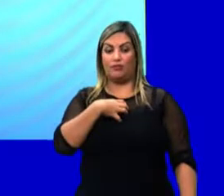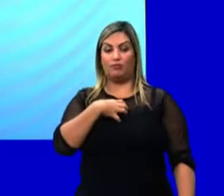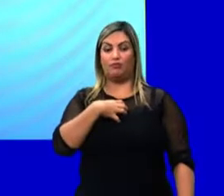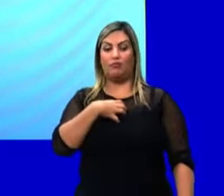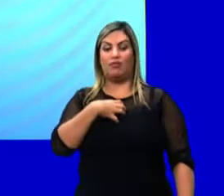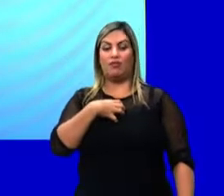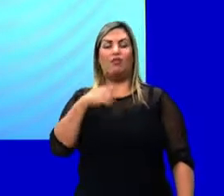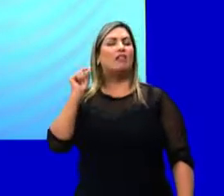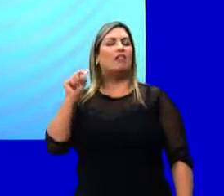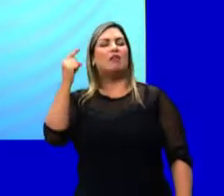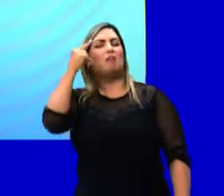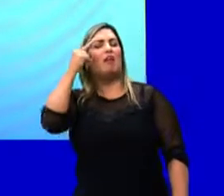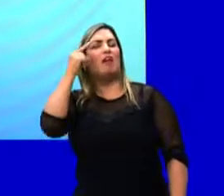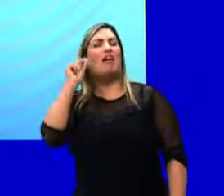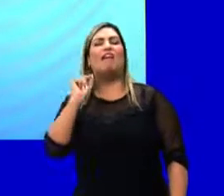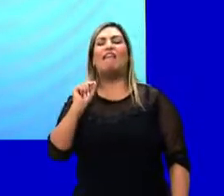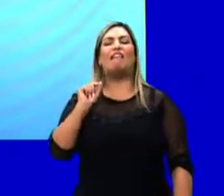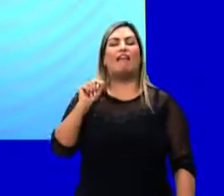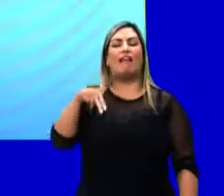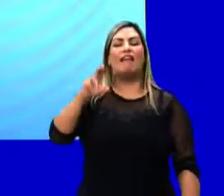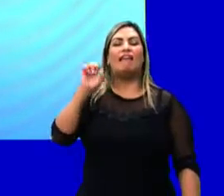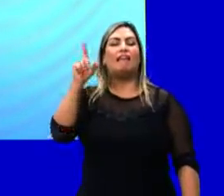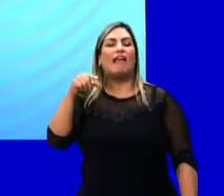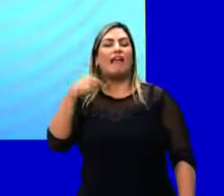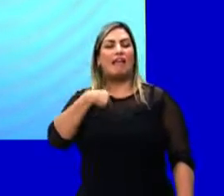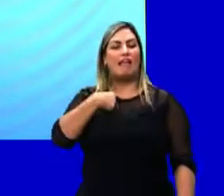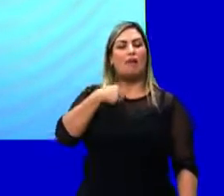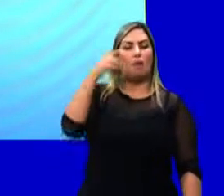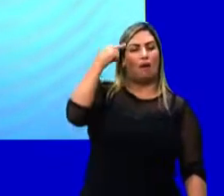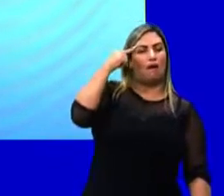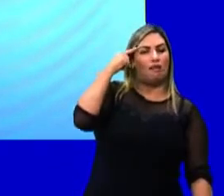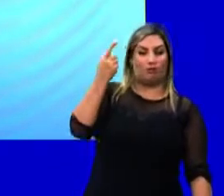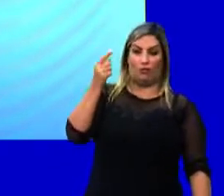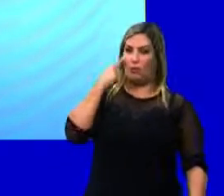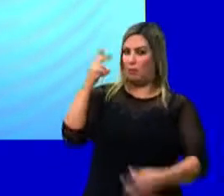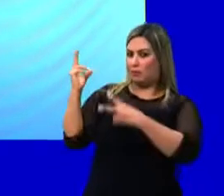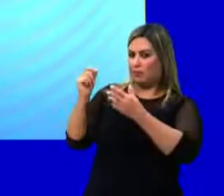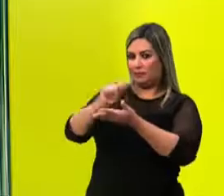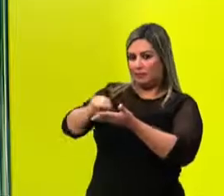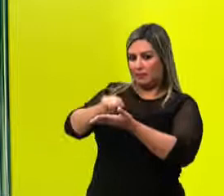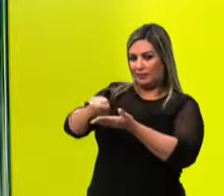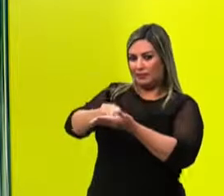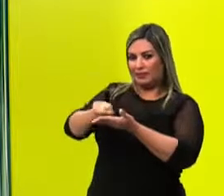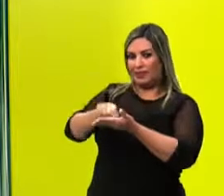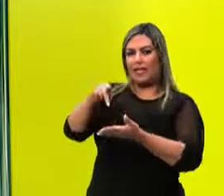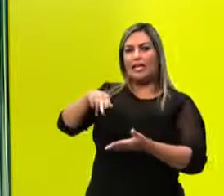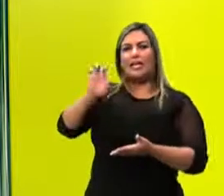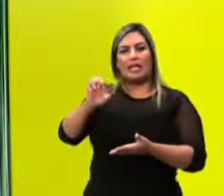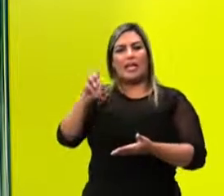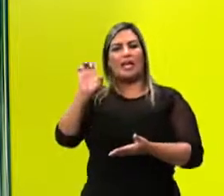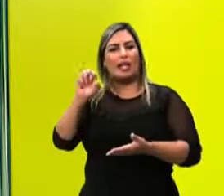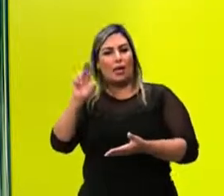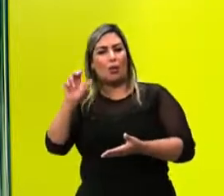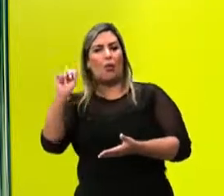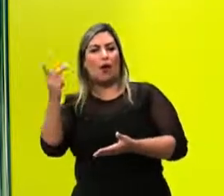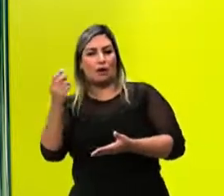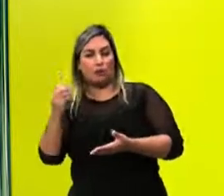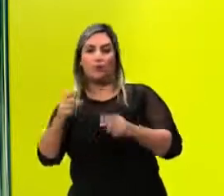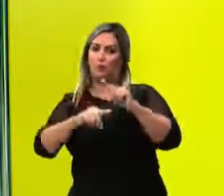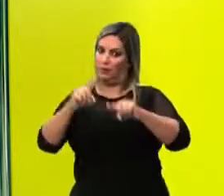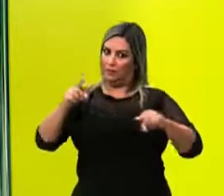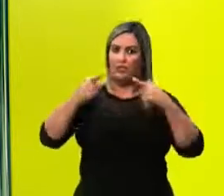coloquial, regionalista, que eu acho? Percebam a escrita. Então isso caracteriza essa